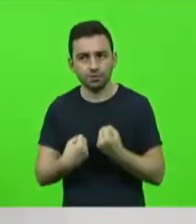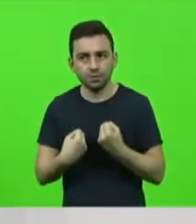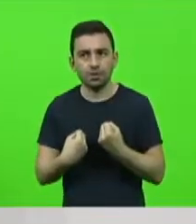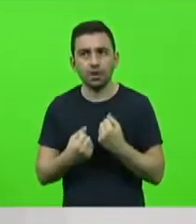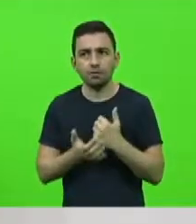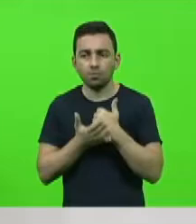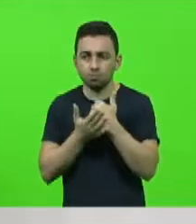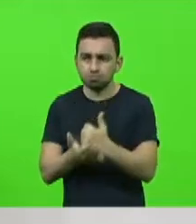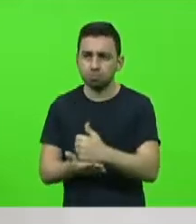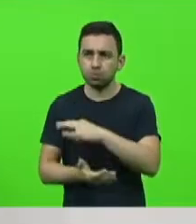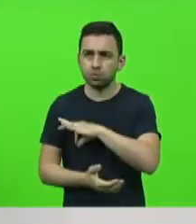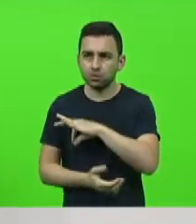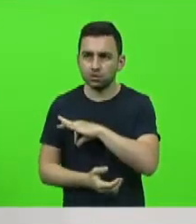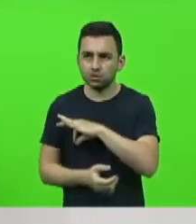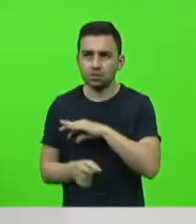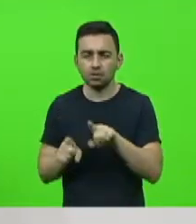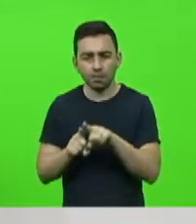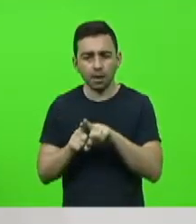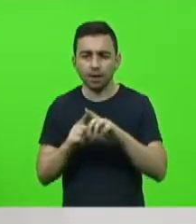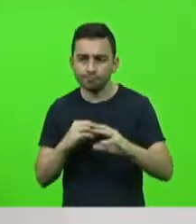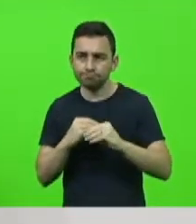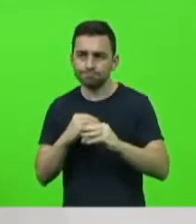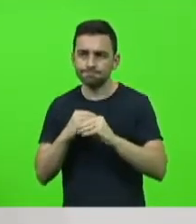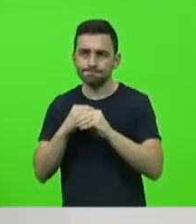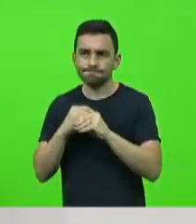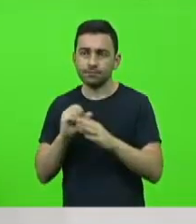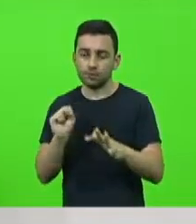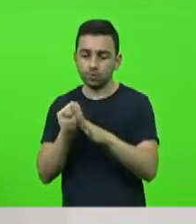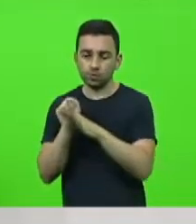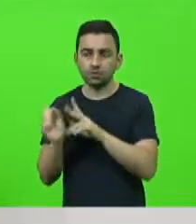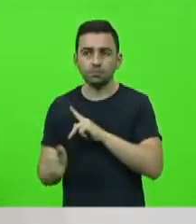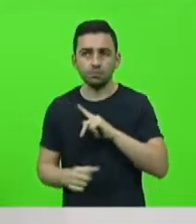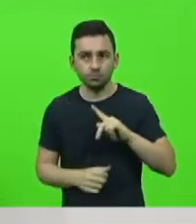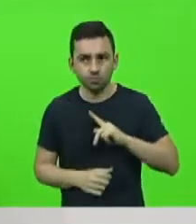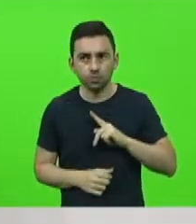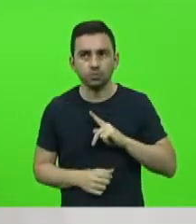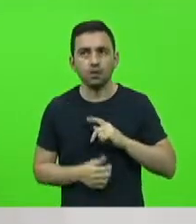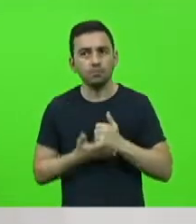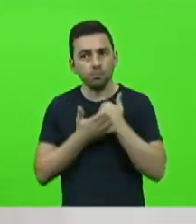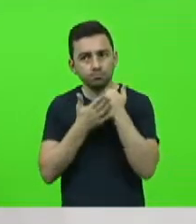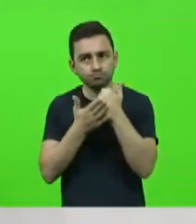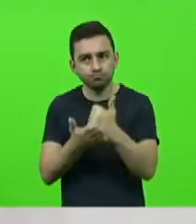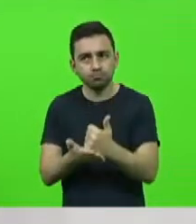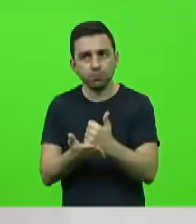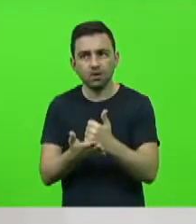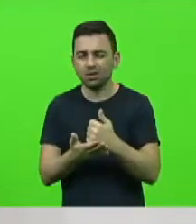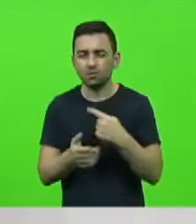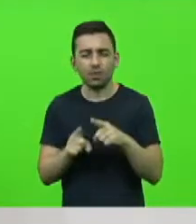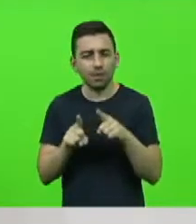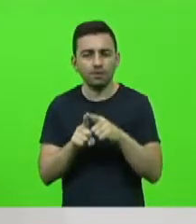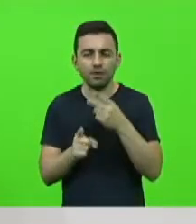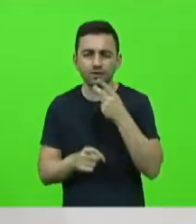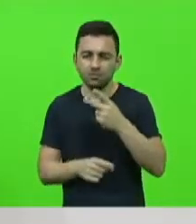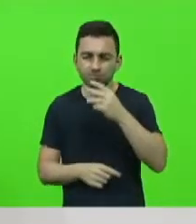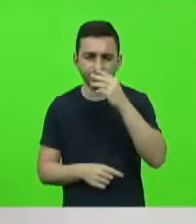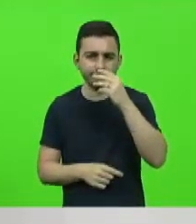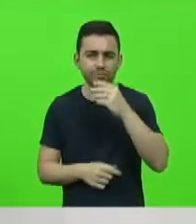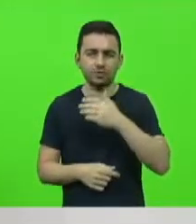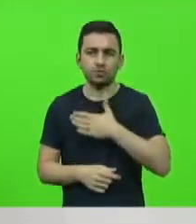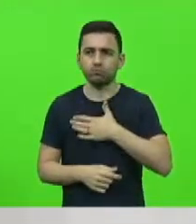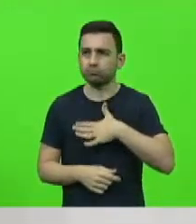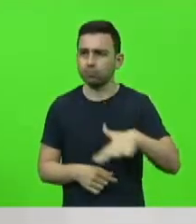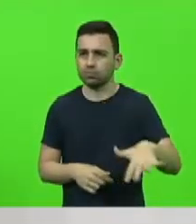Penal, na reposição justa e linear para a segurança pública. Manifestamos nosso descontentamento com a proposta da carreira dos